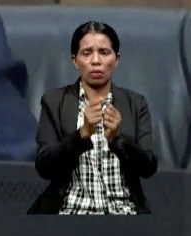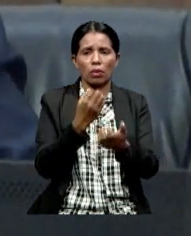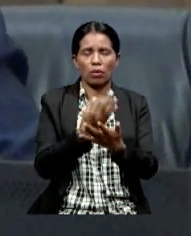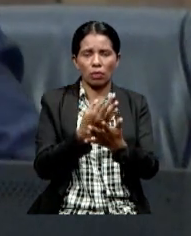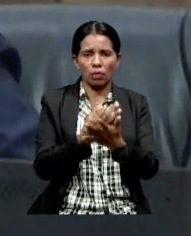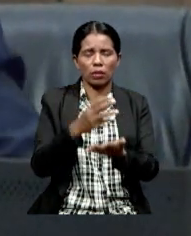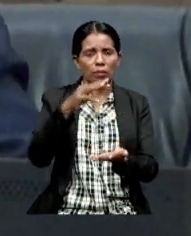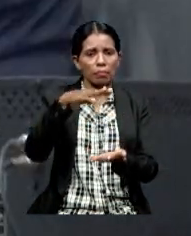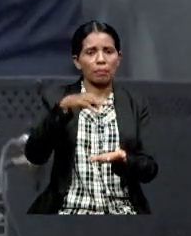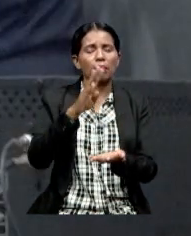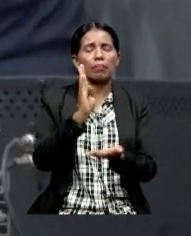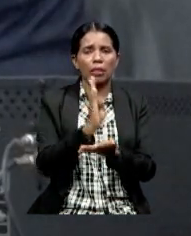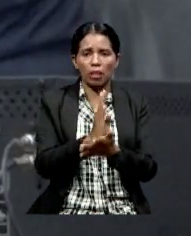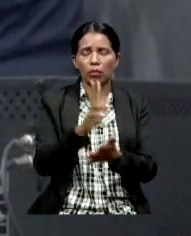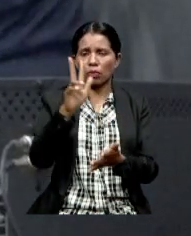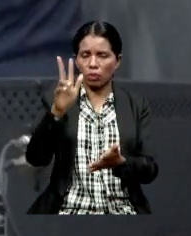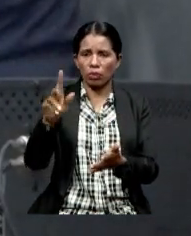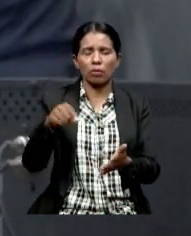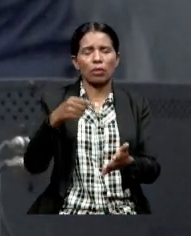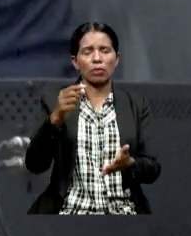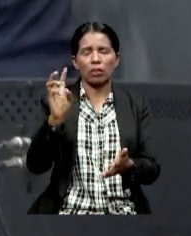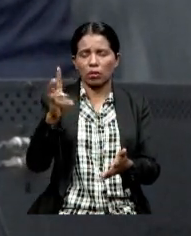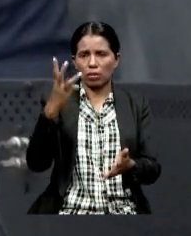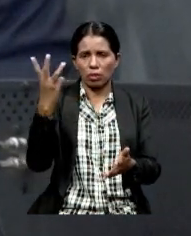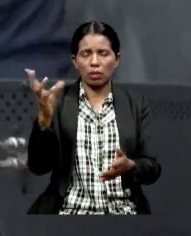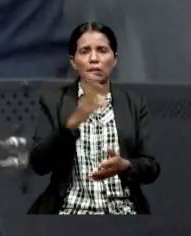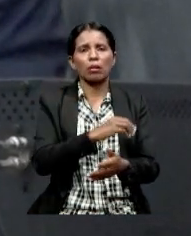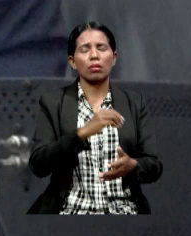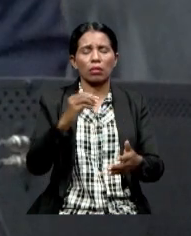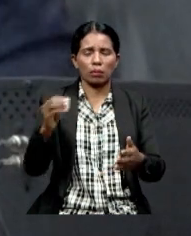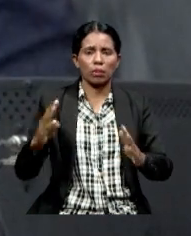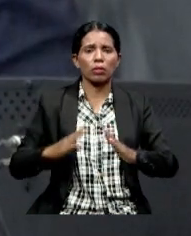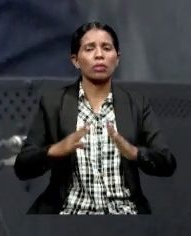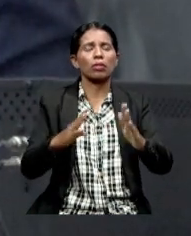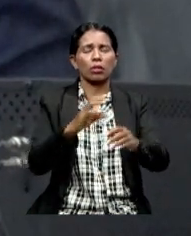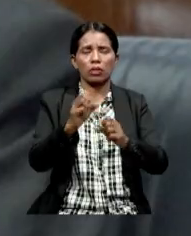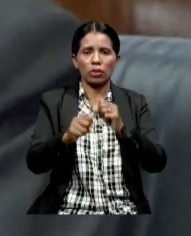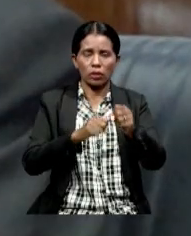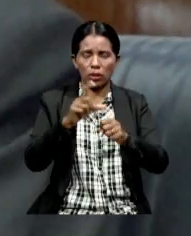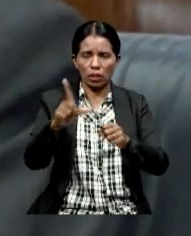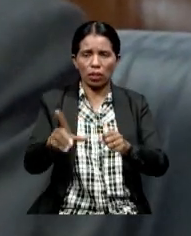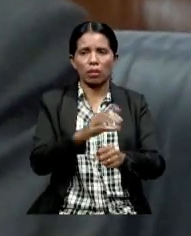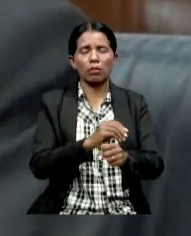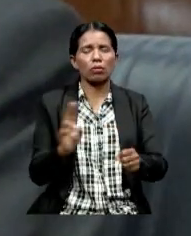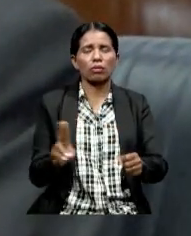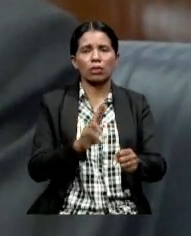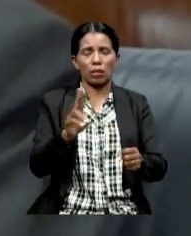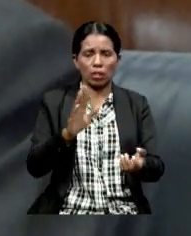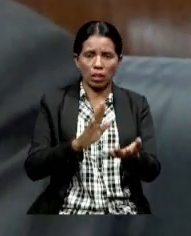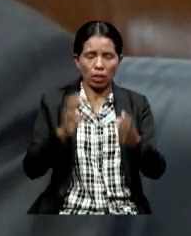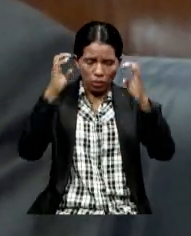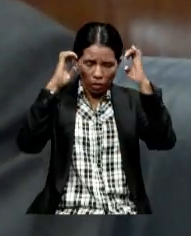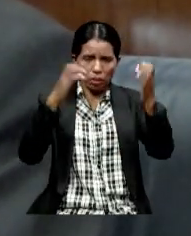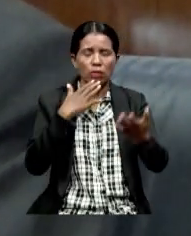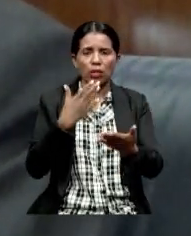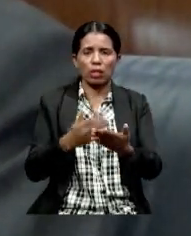tolo, vírgula, sanu Lourcinen, no Bahia Setor Capital Social, Bahia Acesso Universal Educação Qualidade, hamutuk